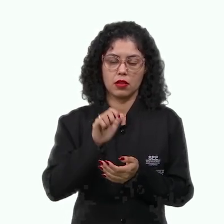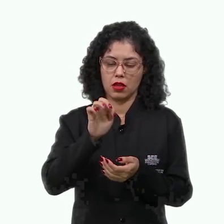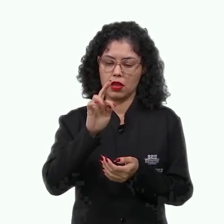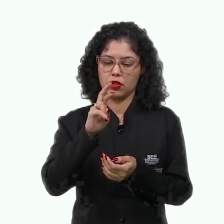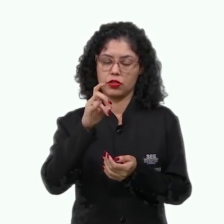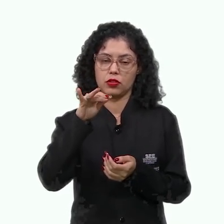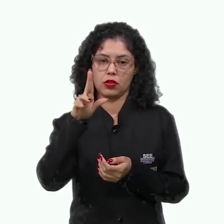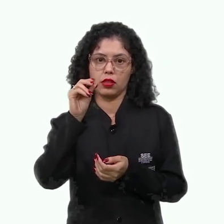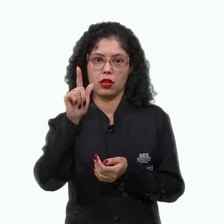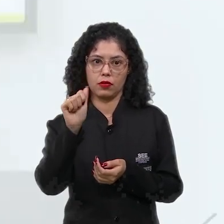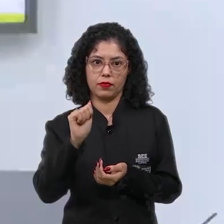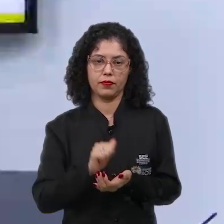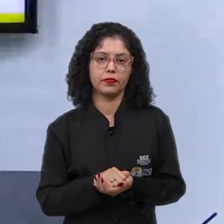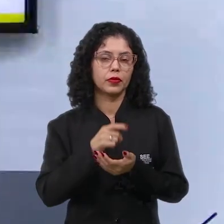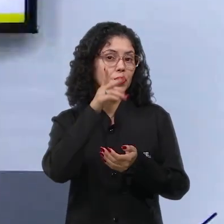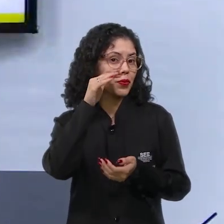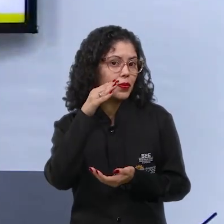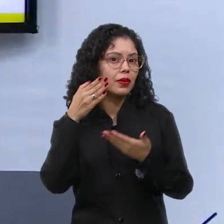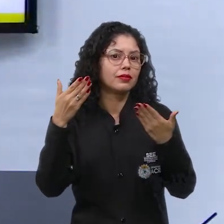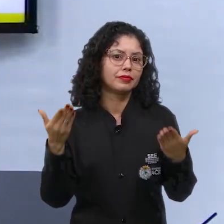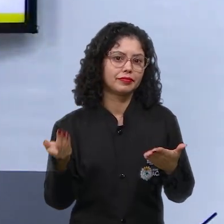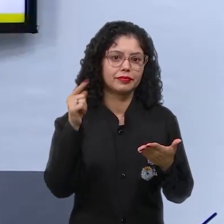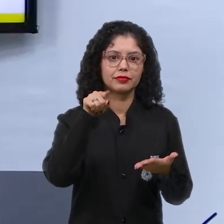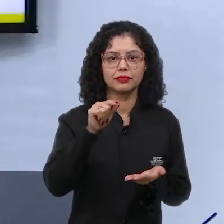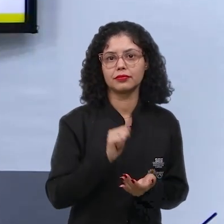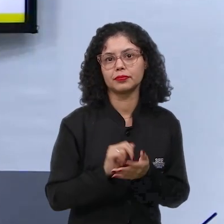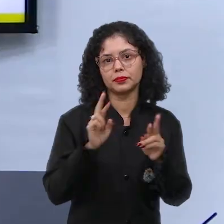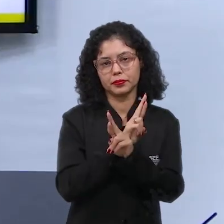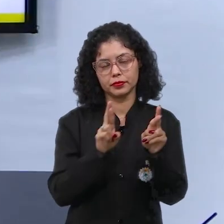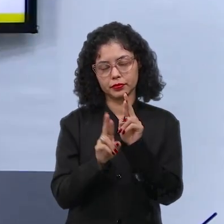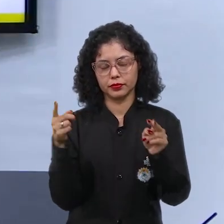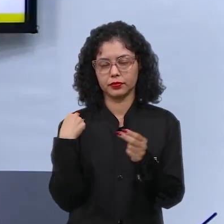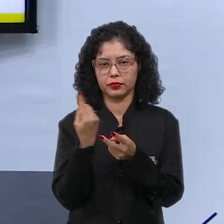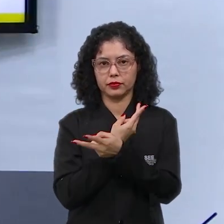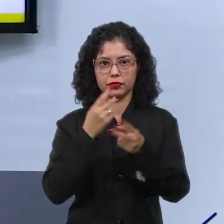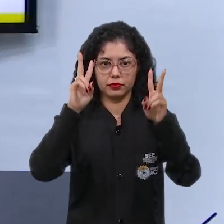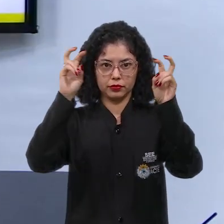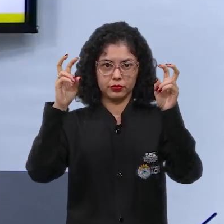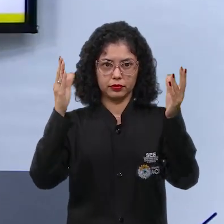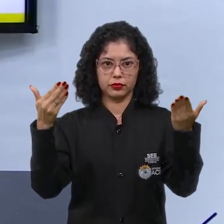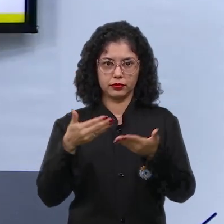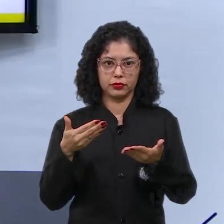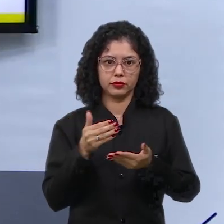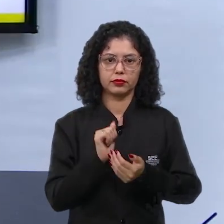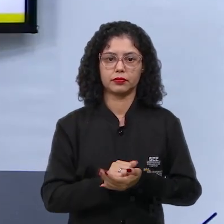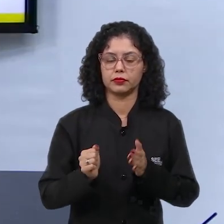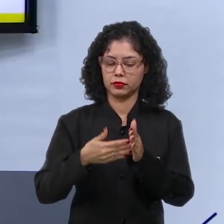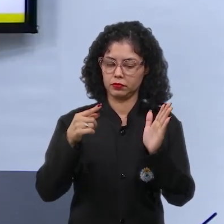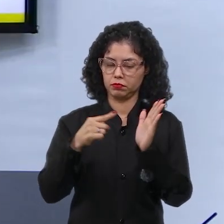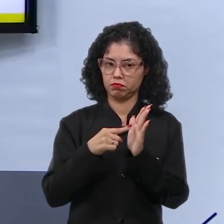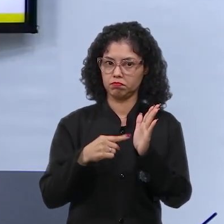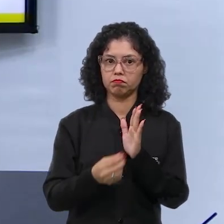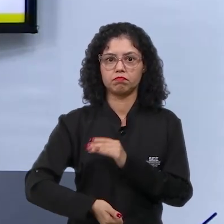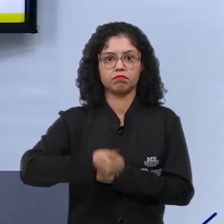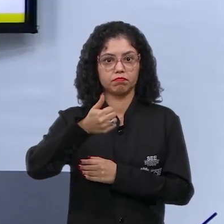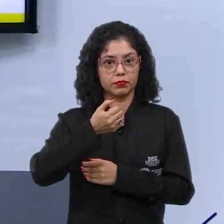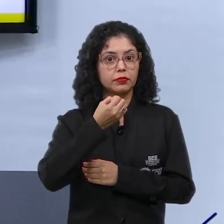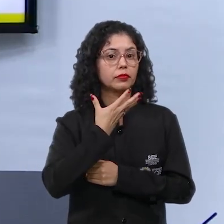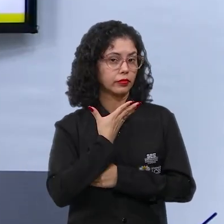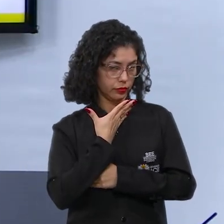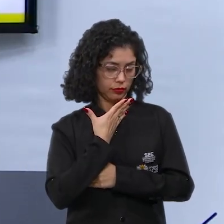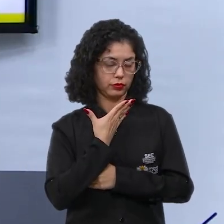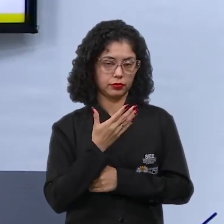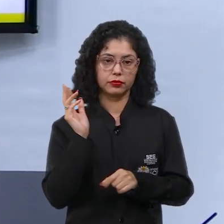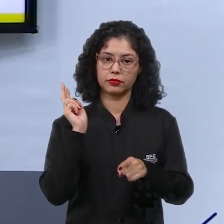astronautas, pessoal. Então, são curiosidades aí em relação ao nosso tema de hoje. Então, são muitos pontos positivos nessa área